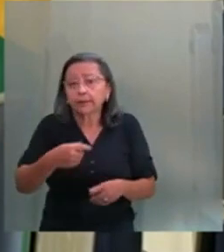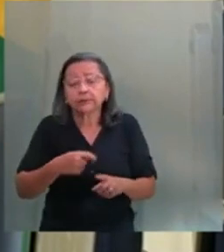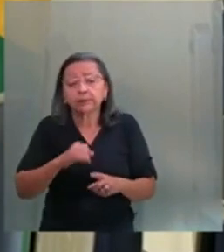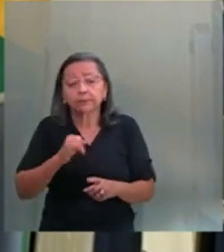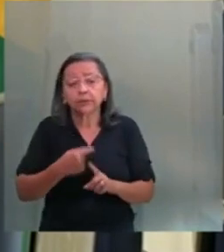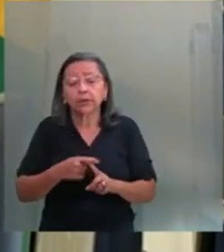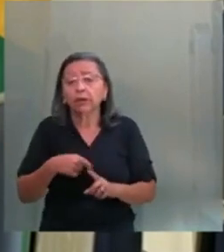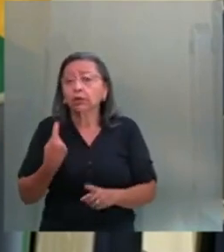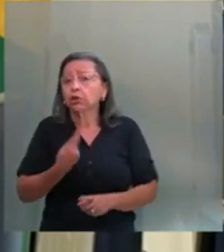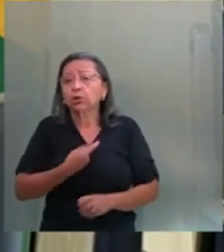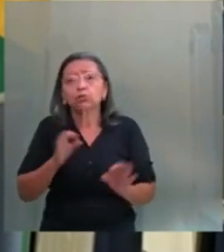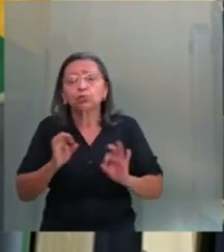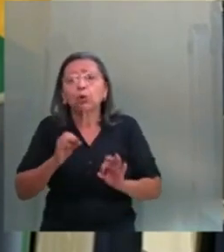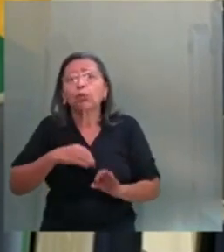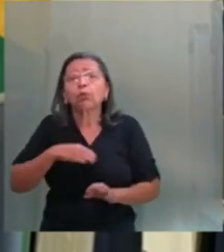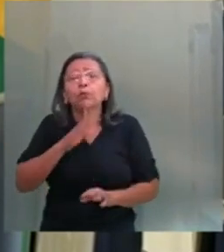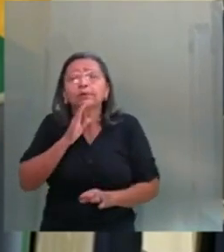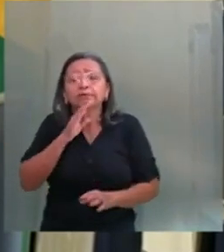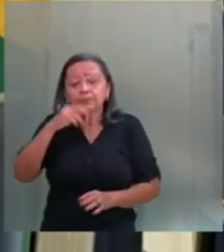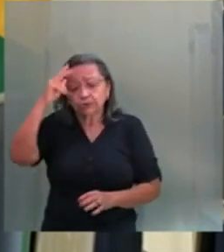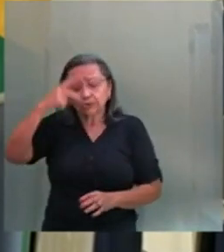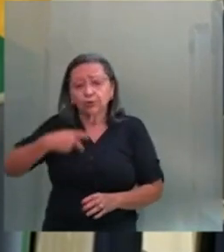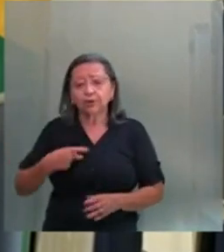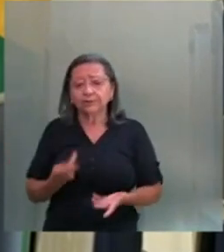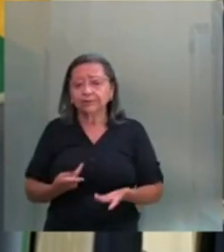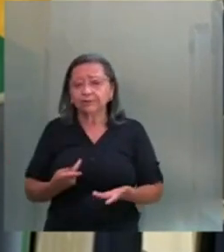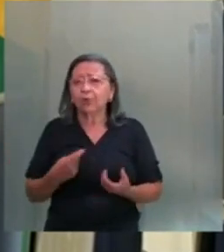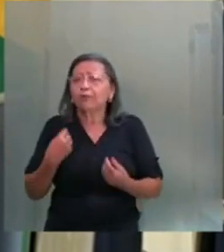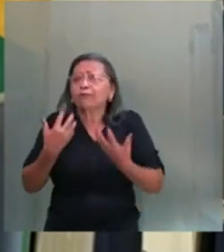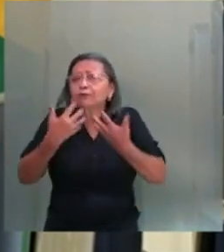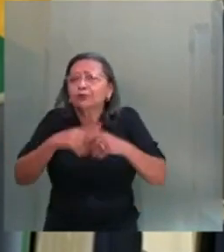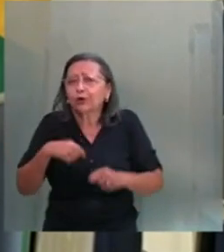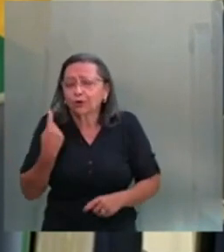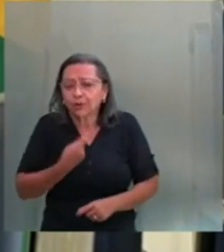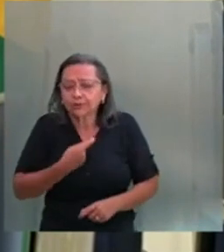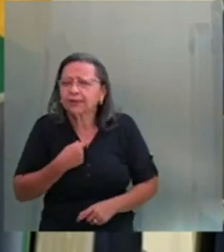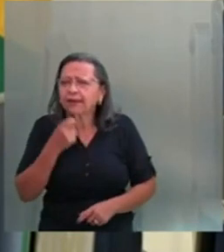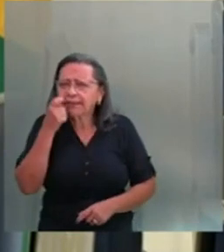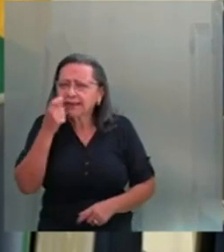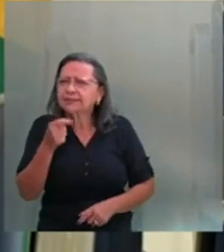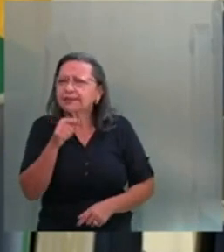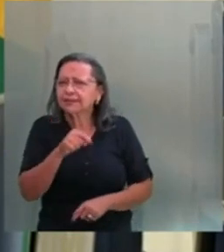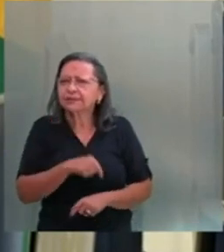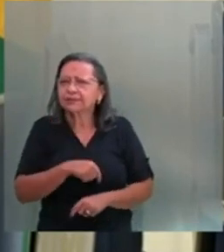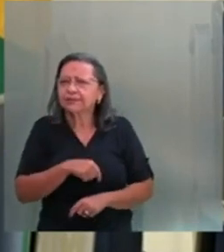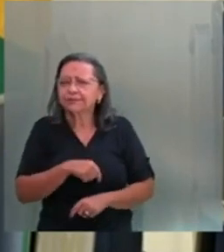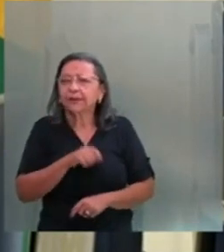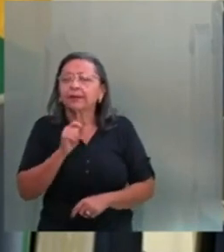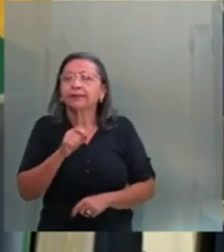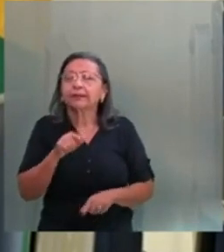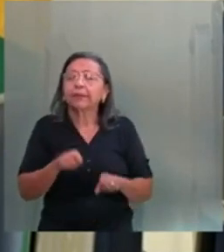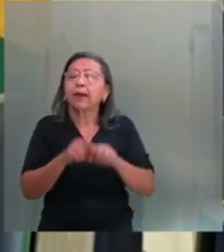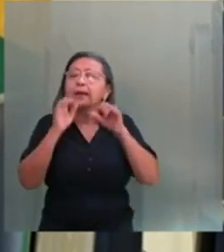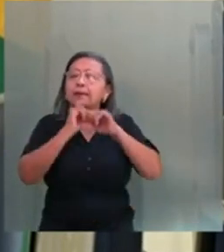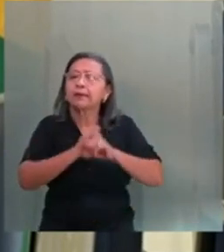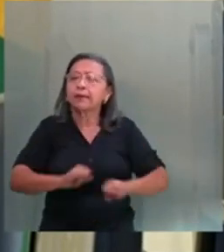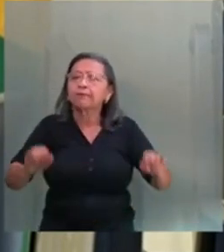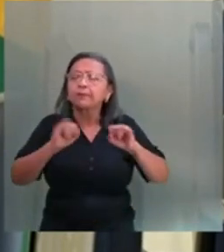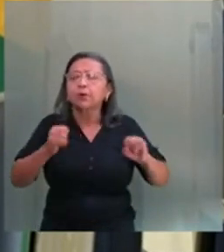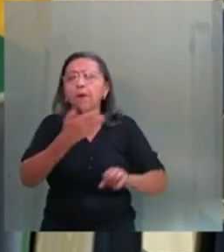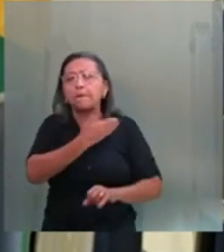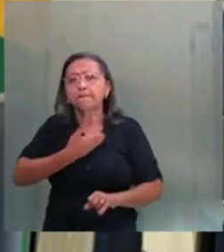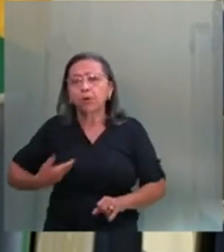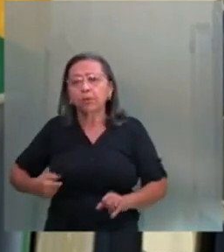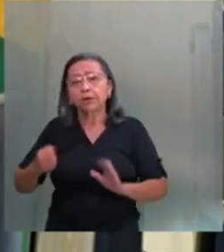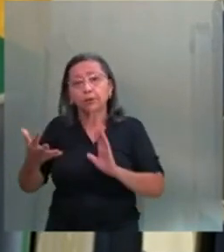como nós mesmos funcionamos. Achei muito, muito interessante, muito apropriado. E a informação pública de qualidade, como a